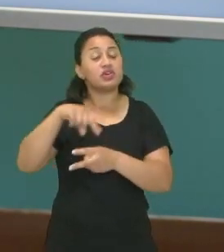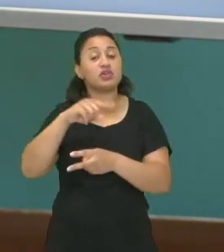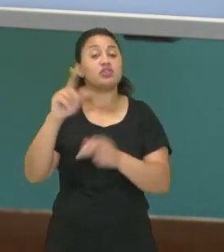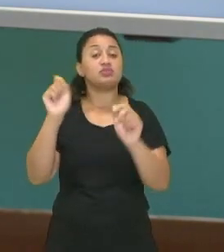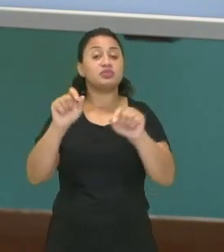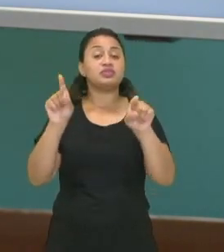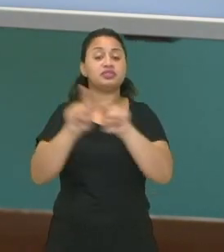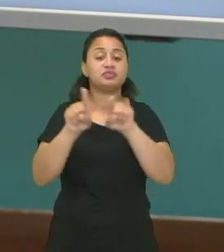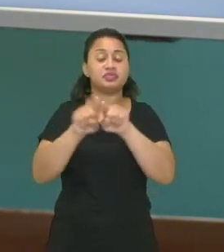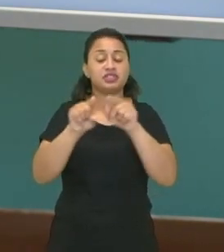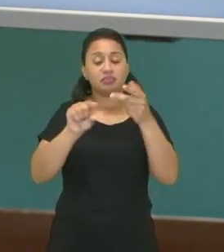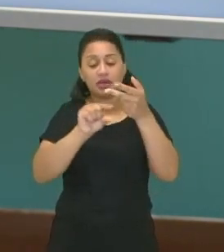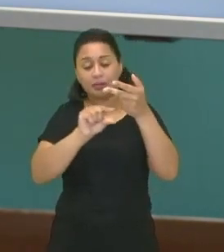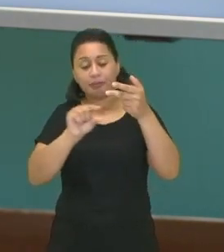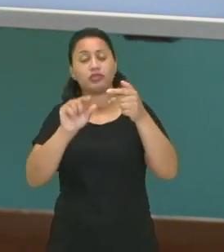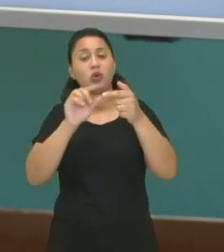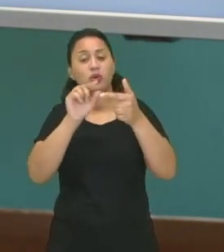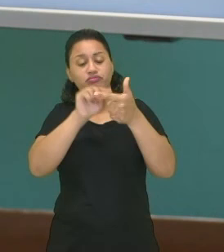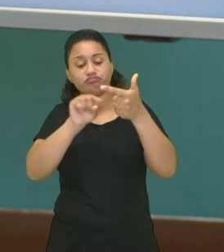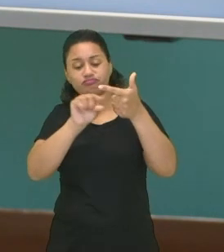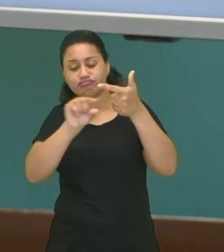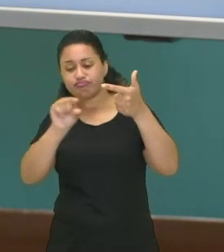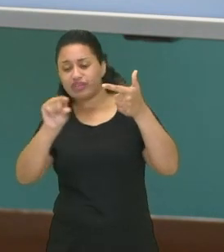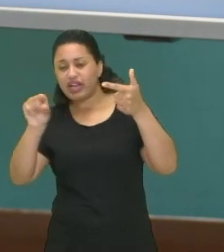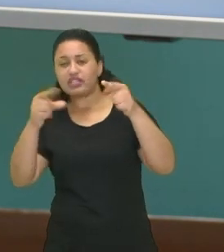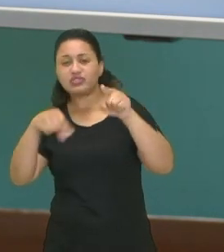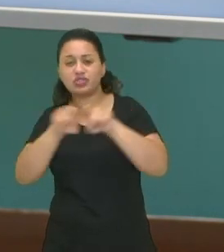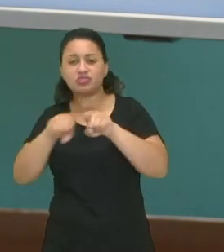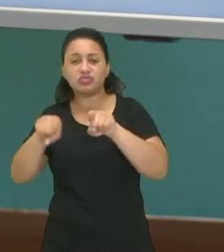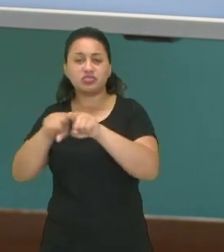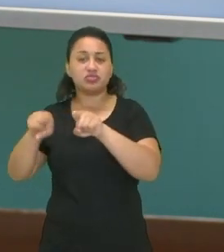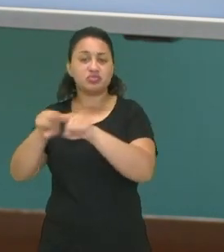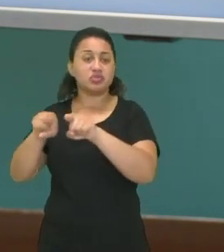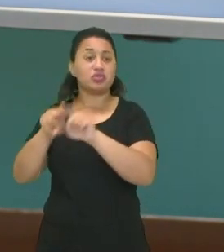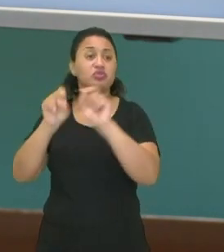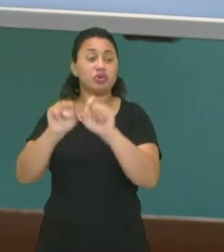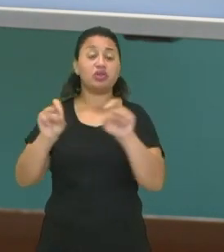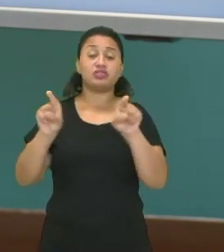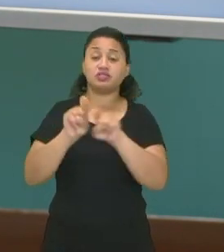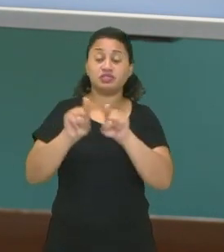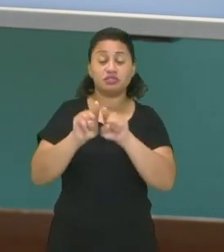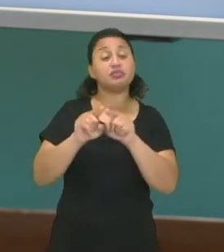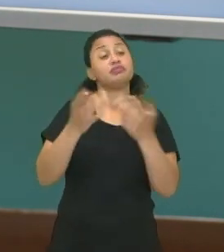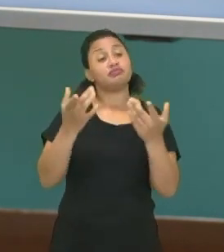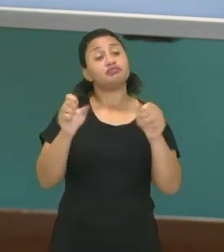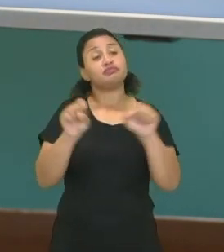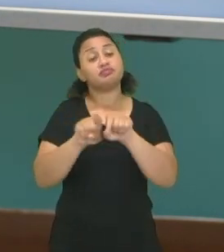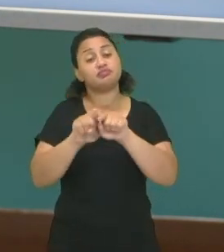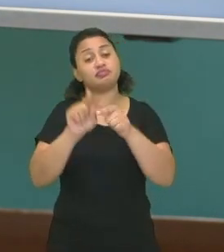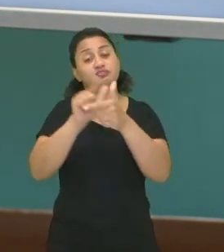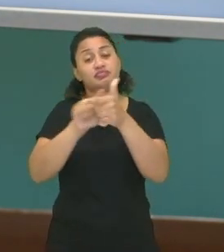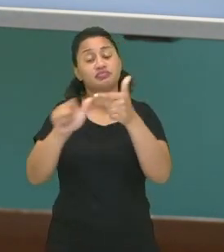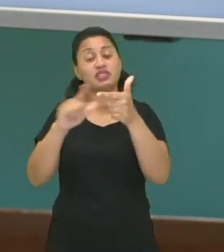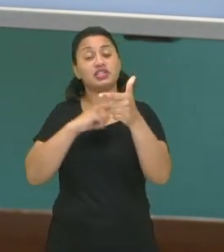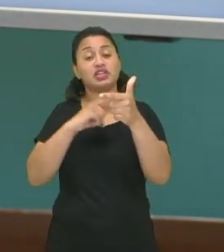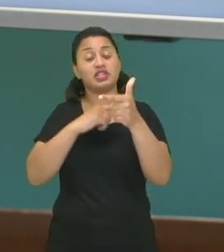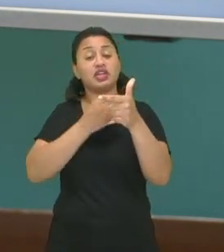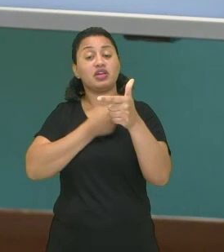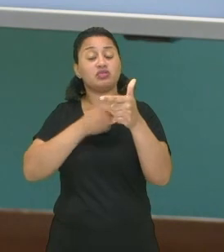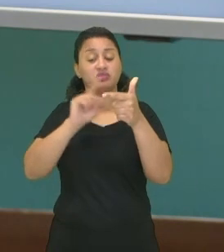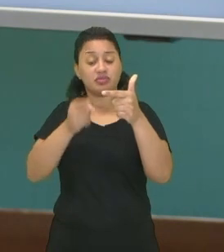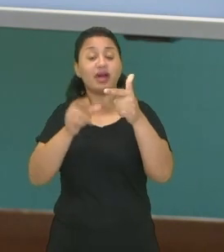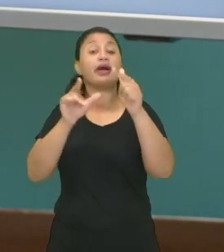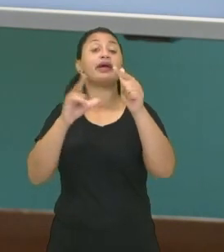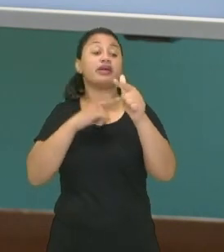ter uma dízima periódica lá no processo dos cálculos, não é verdade? E também nós podemos ter aí uma divisão aí com o número decimal exato,